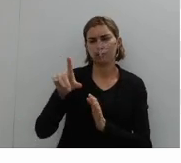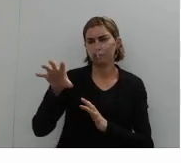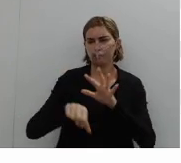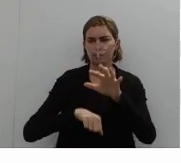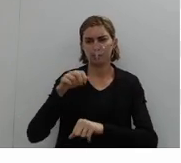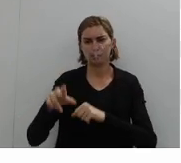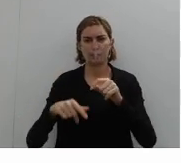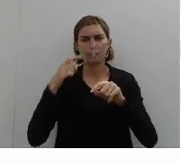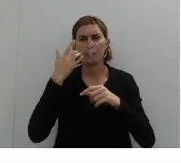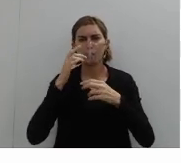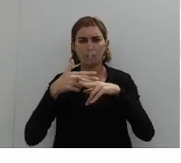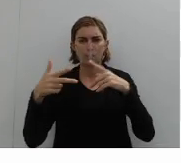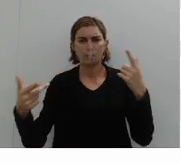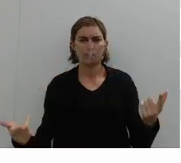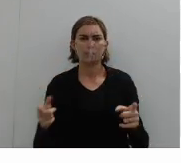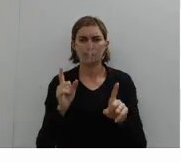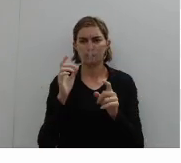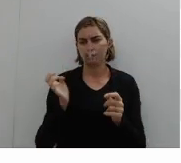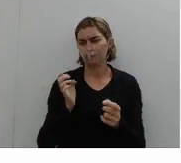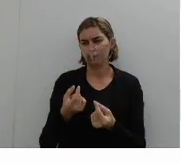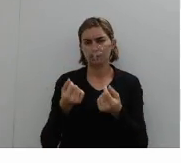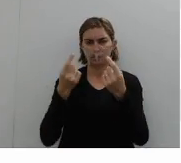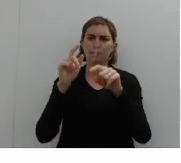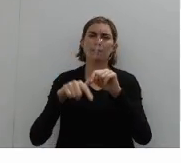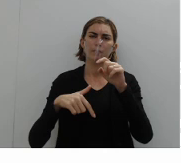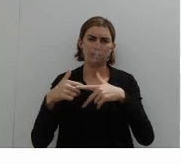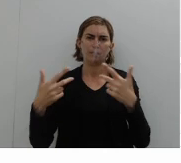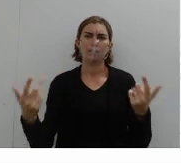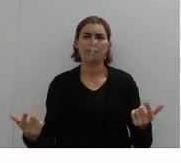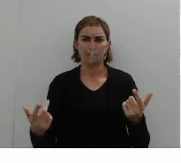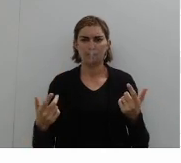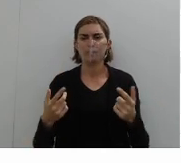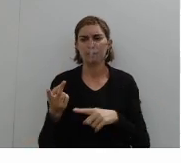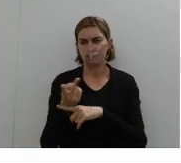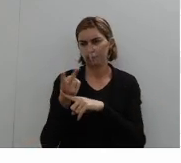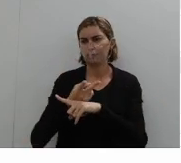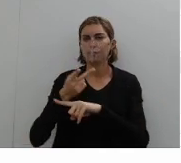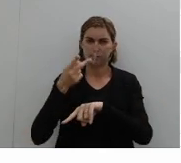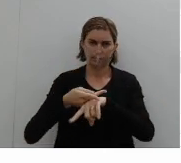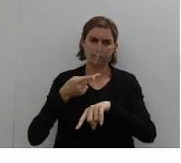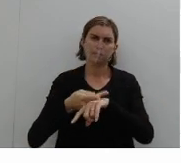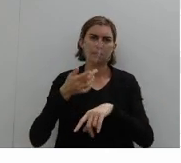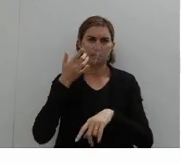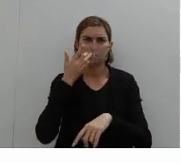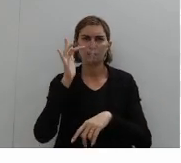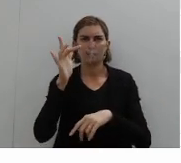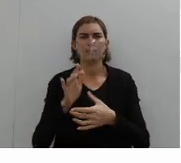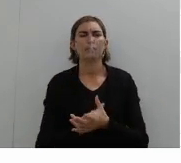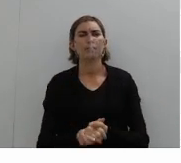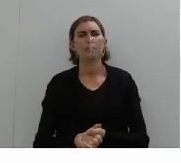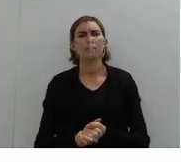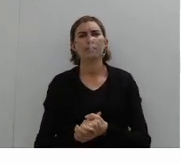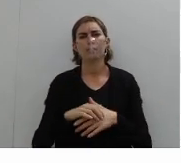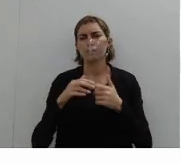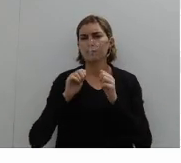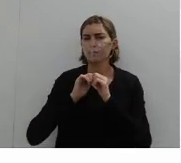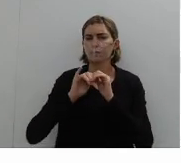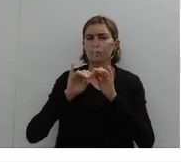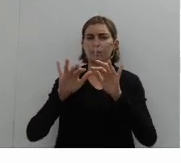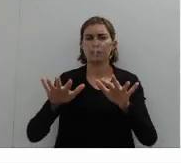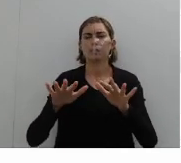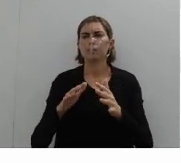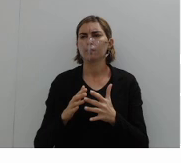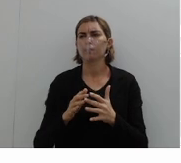as riquezas que encontrassem, porque vinham, novamente repetindo, atrás do ouro e da prata, né? Então, vamos lá. Expandindo